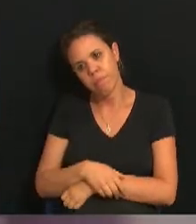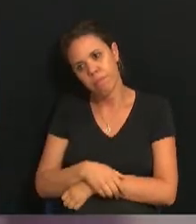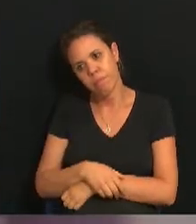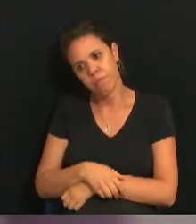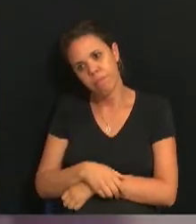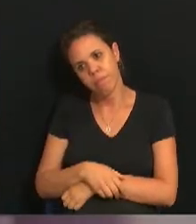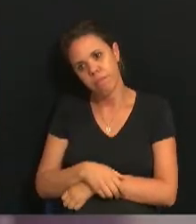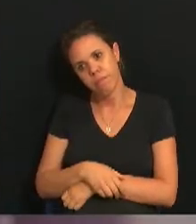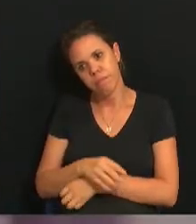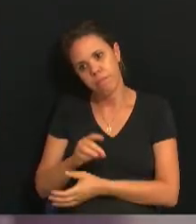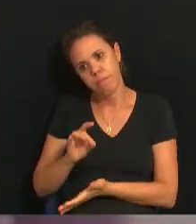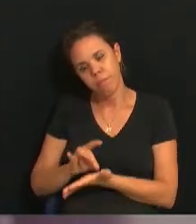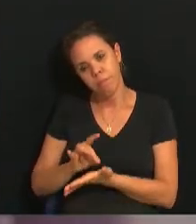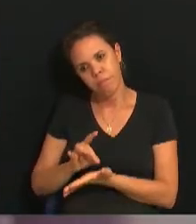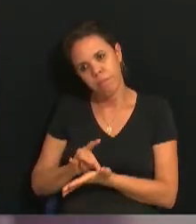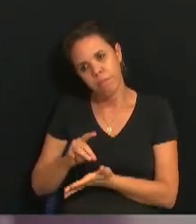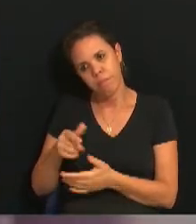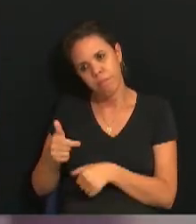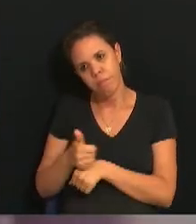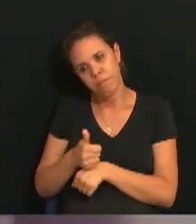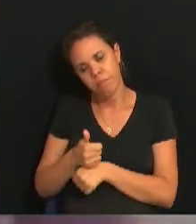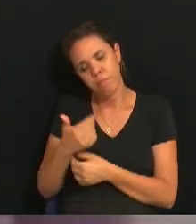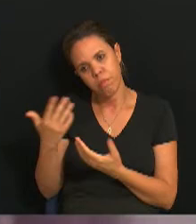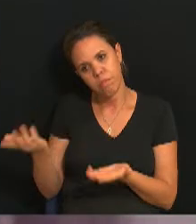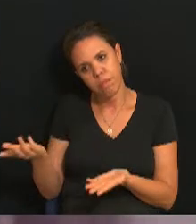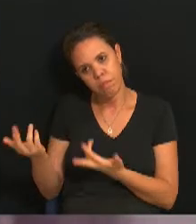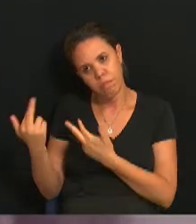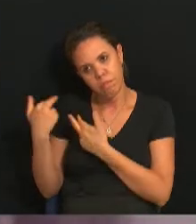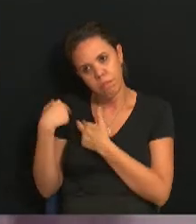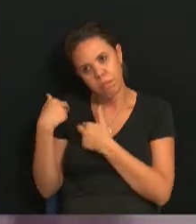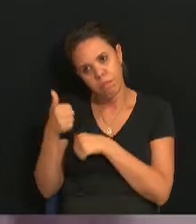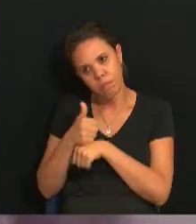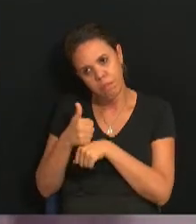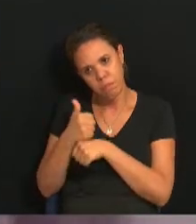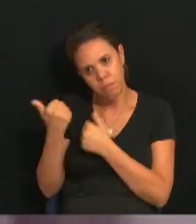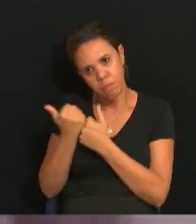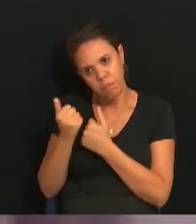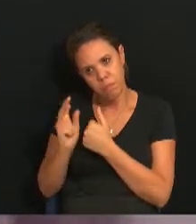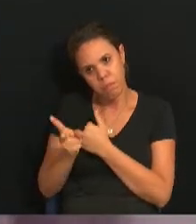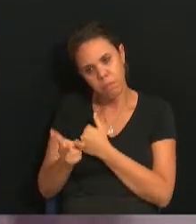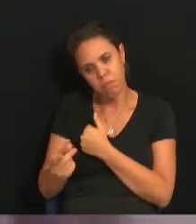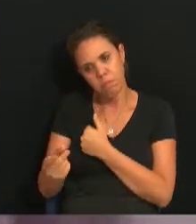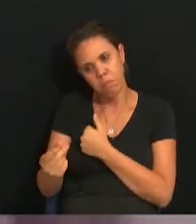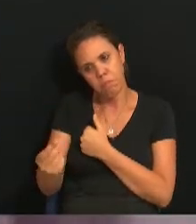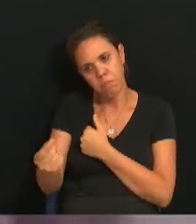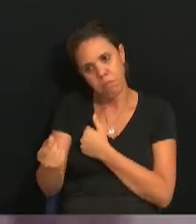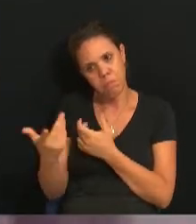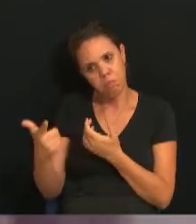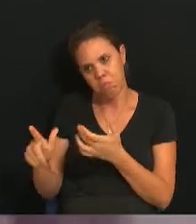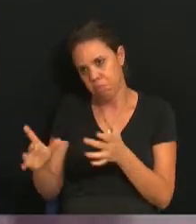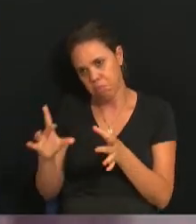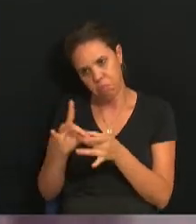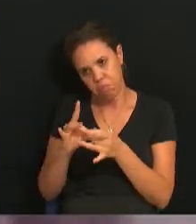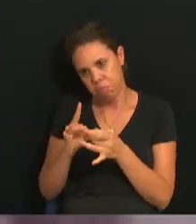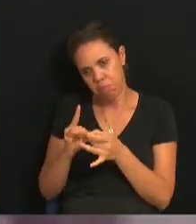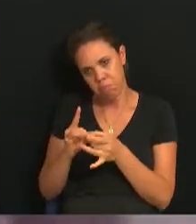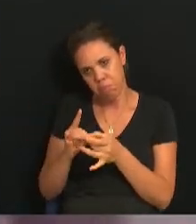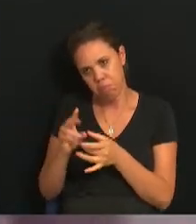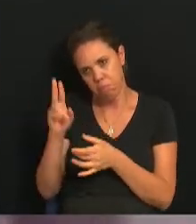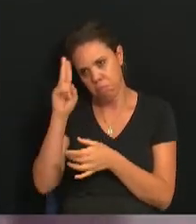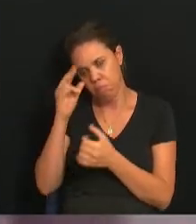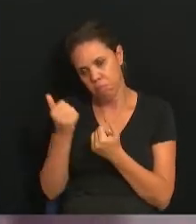real função deste cargo, né? Nós vamos ser apenas substitutos que vai numa escola sem vínculo, na questão do Uber que o